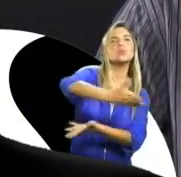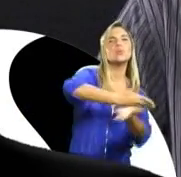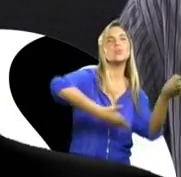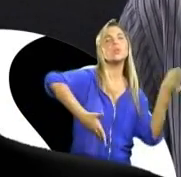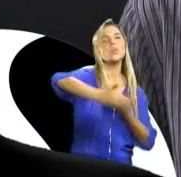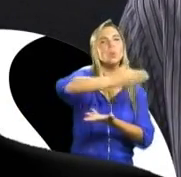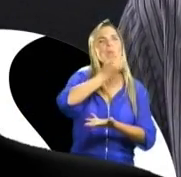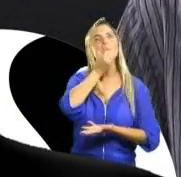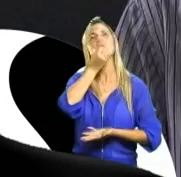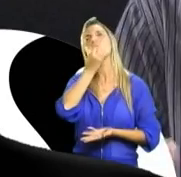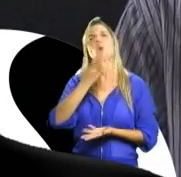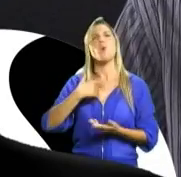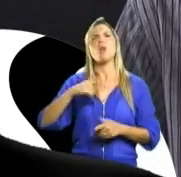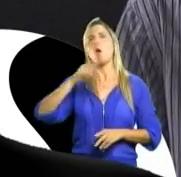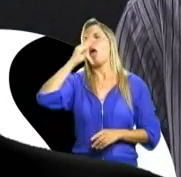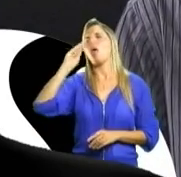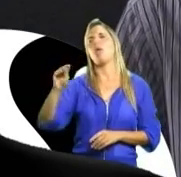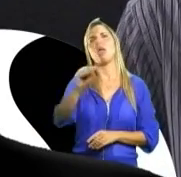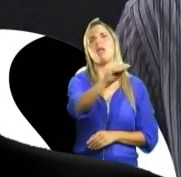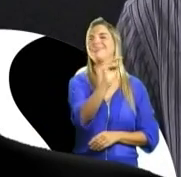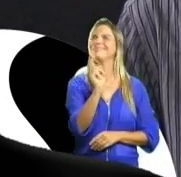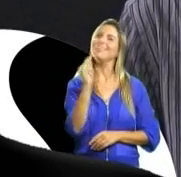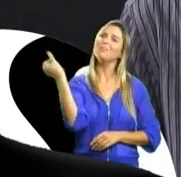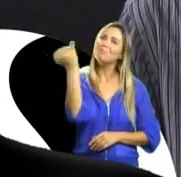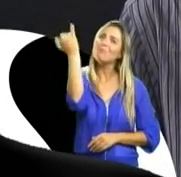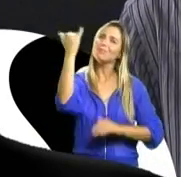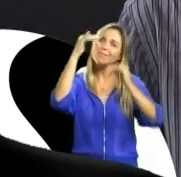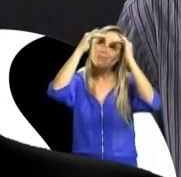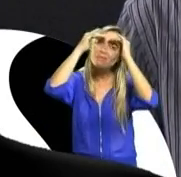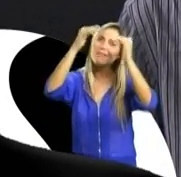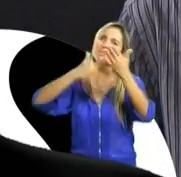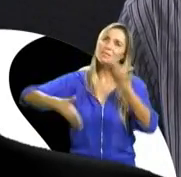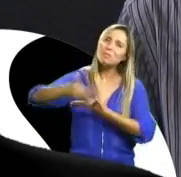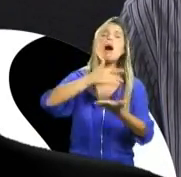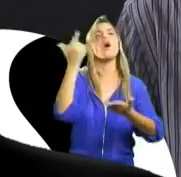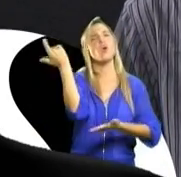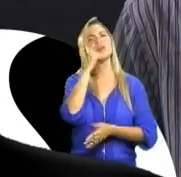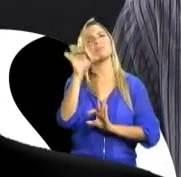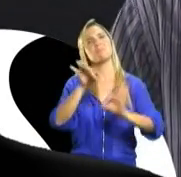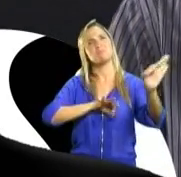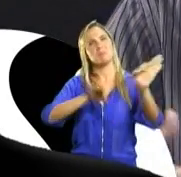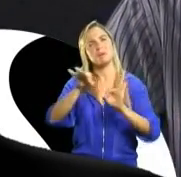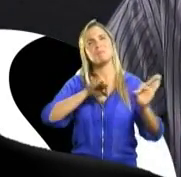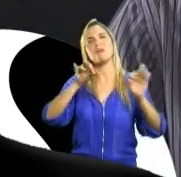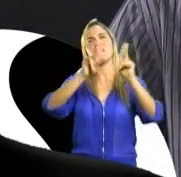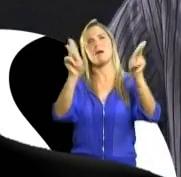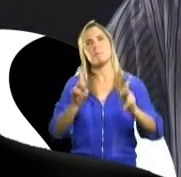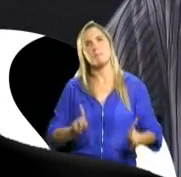desse momento a gente consegue construir uma sociedade de paz cada vez mais